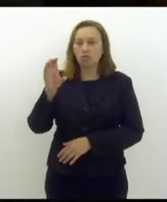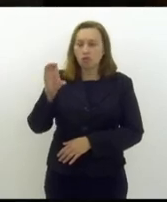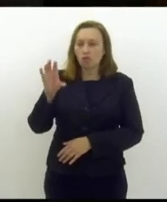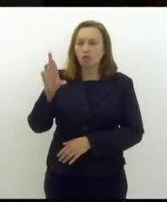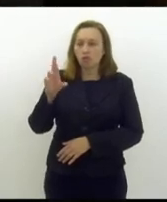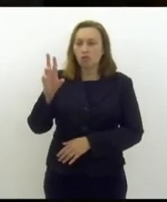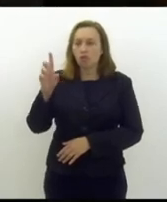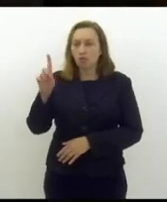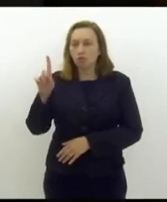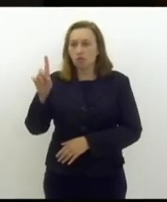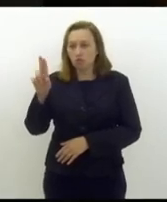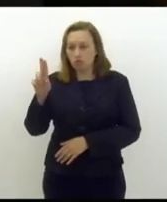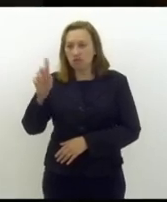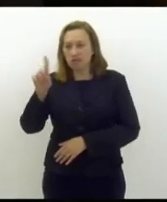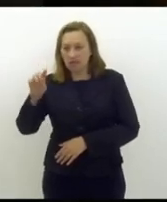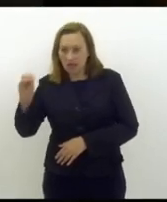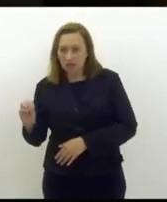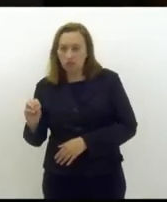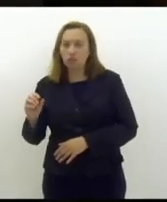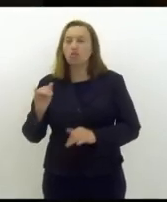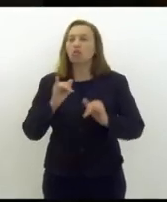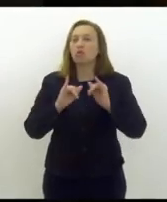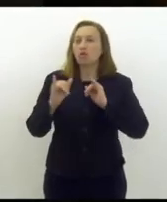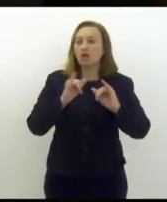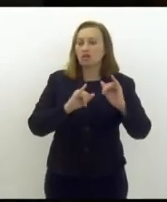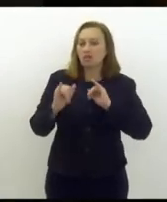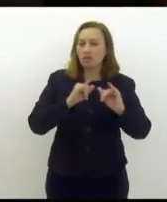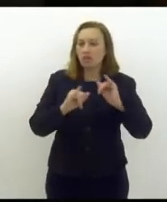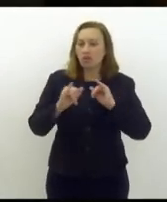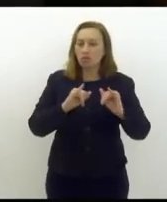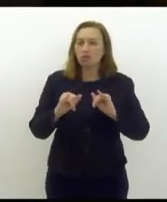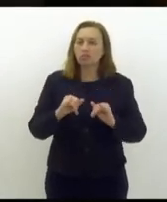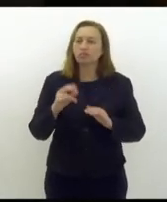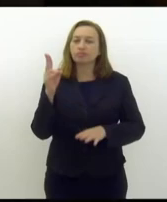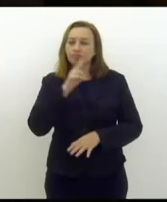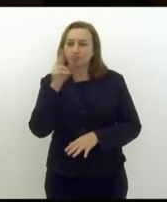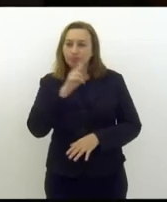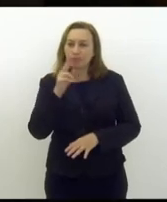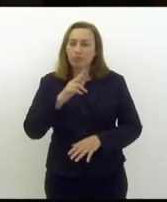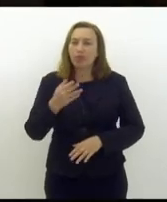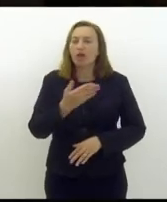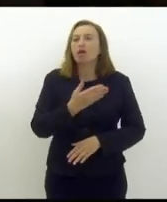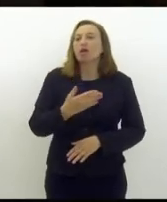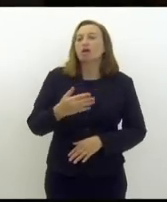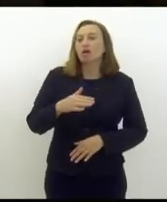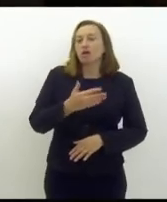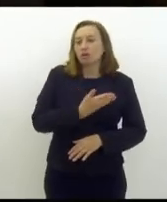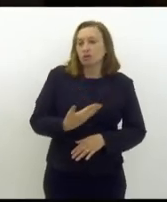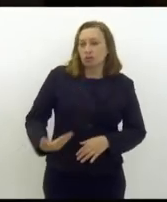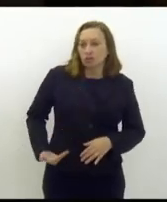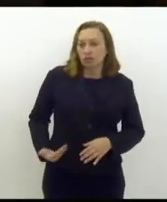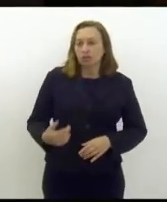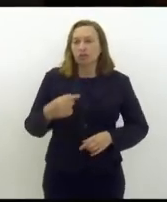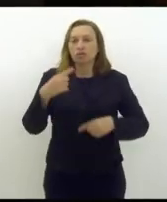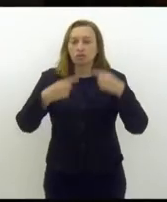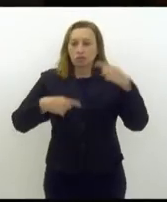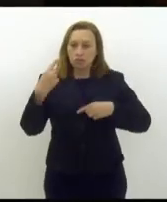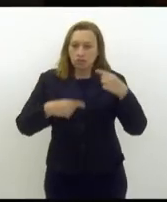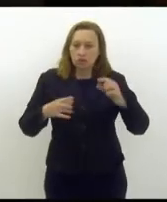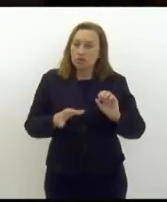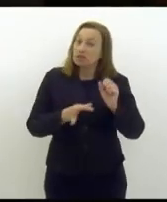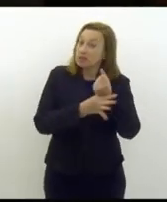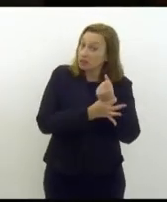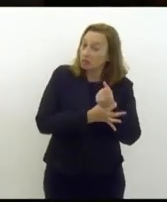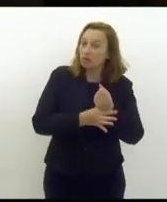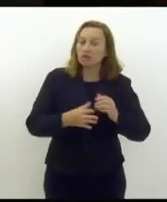a urgência de termos uma política pública de segurança que seja voltada como política pública